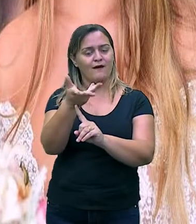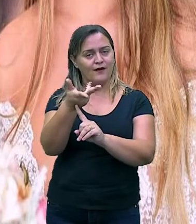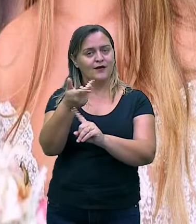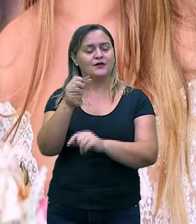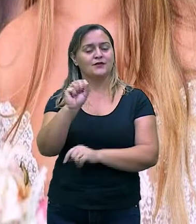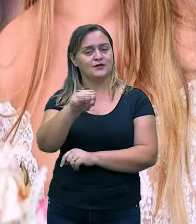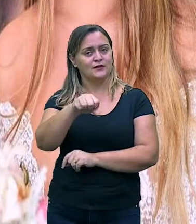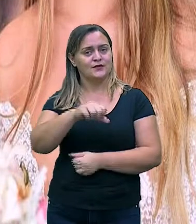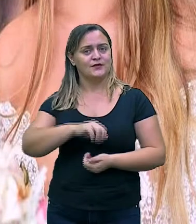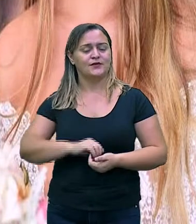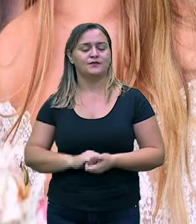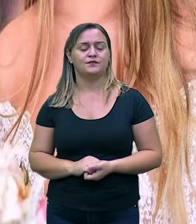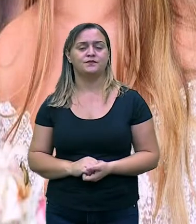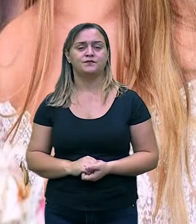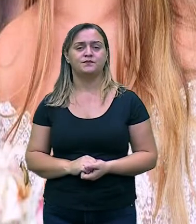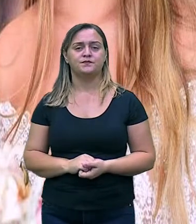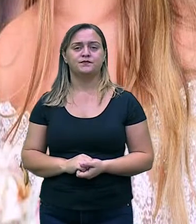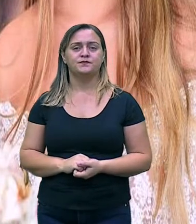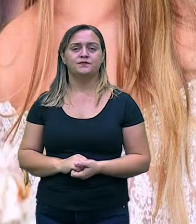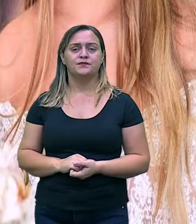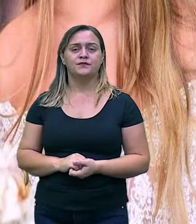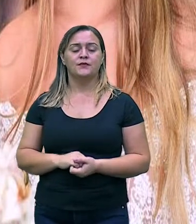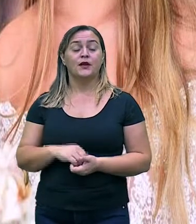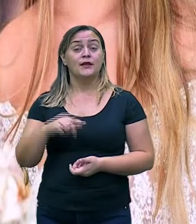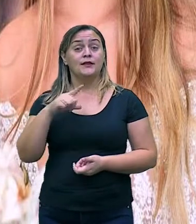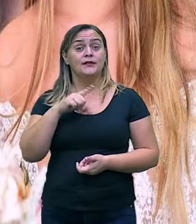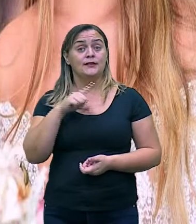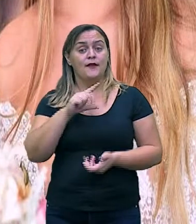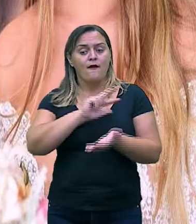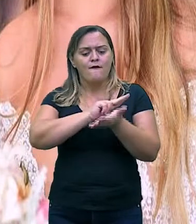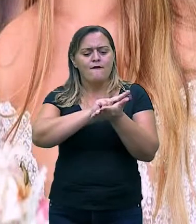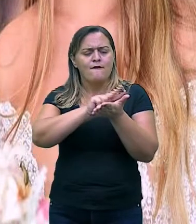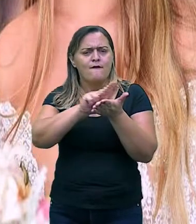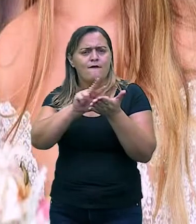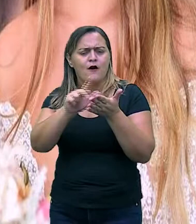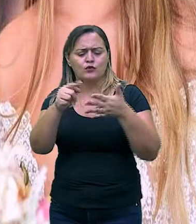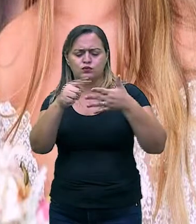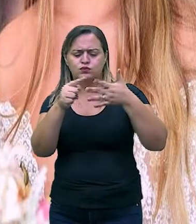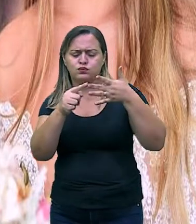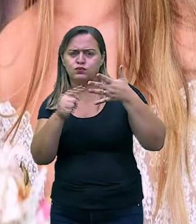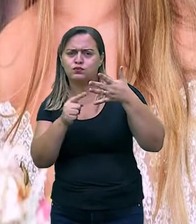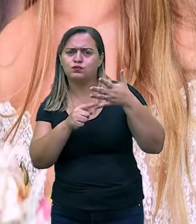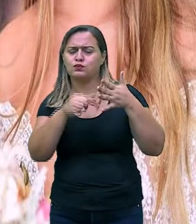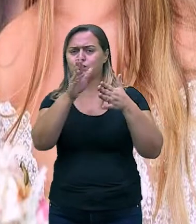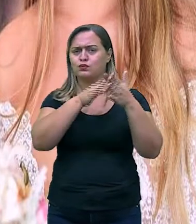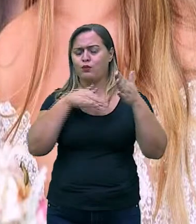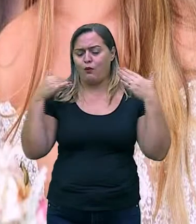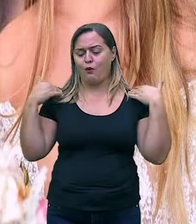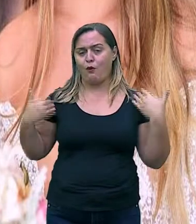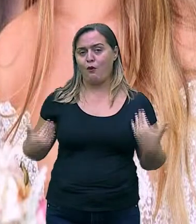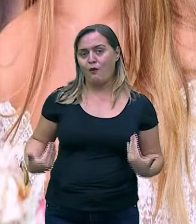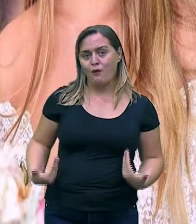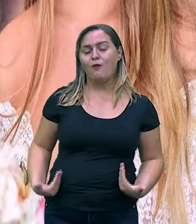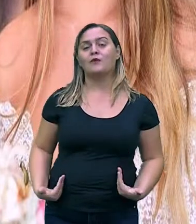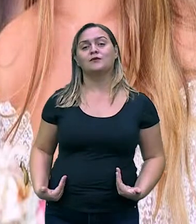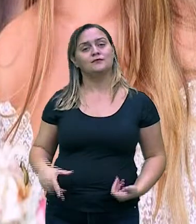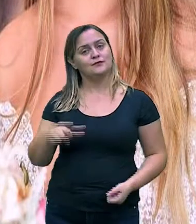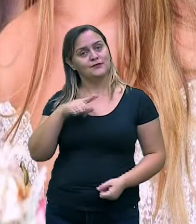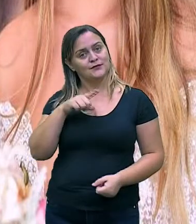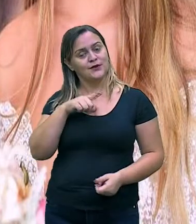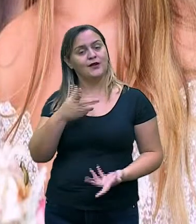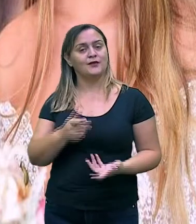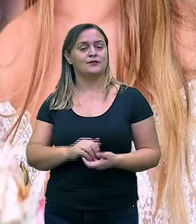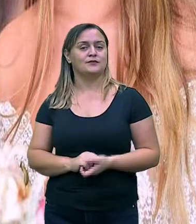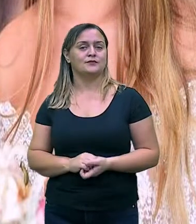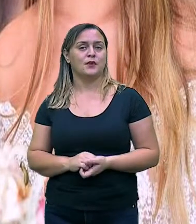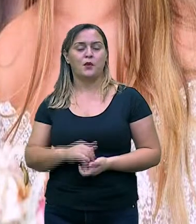Há também muitos tipos de pintura corporal, usados com diferentes finalidades. Muitas delas são feitas com o objetivo